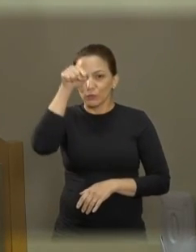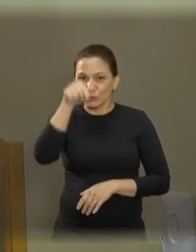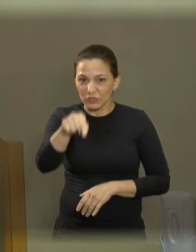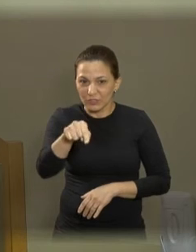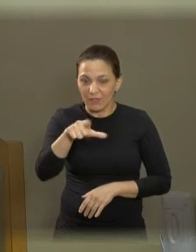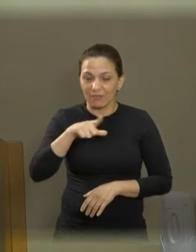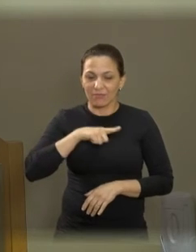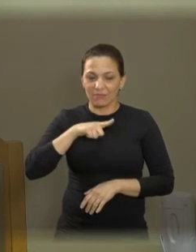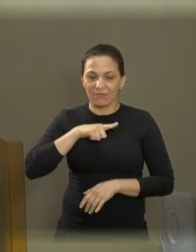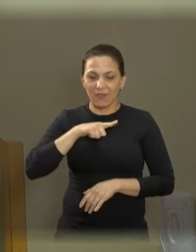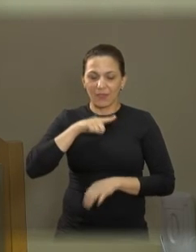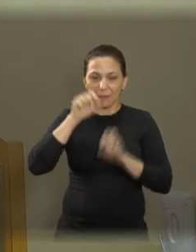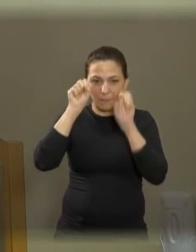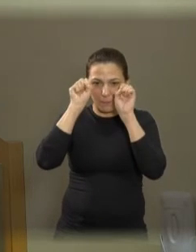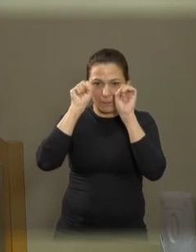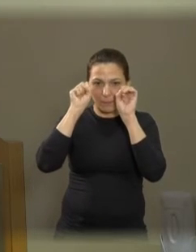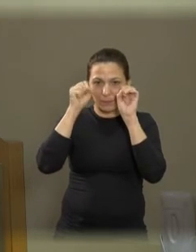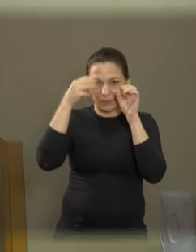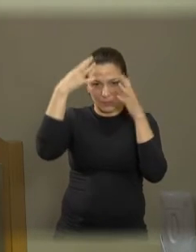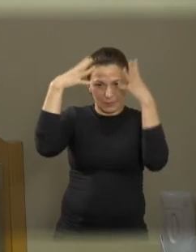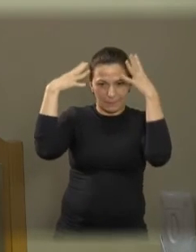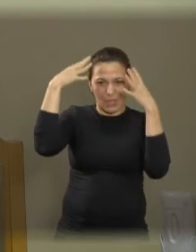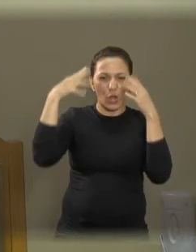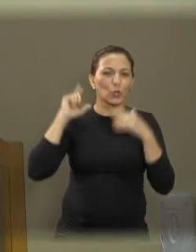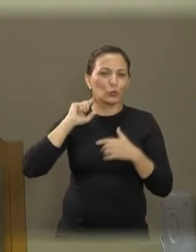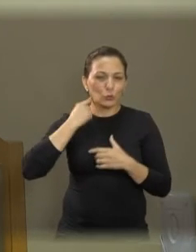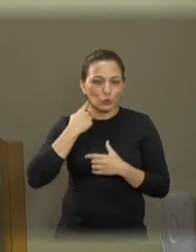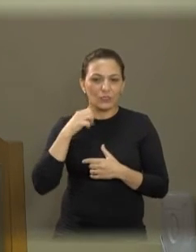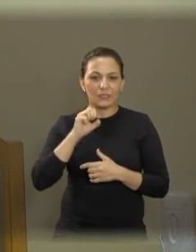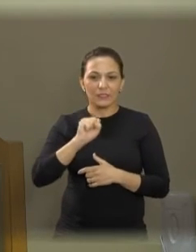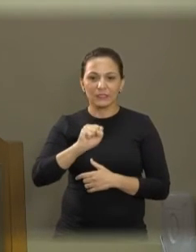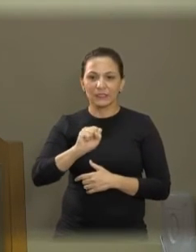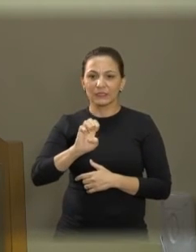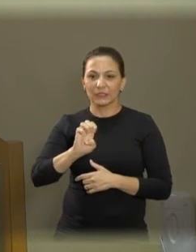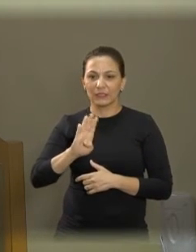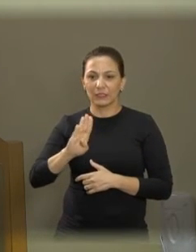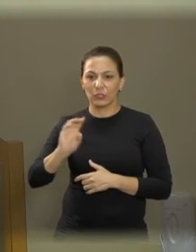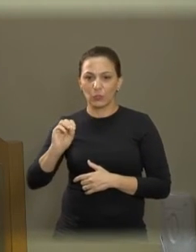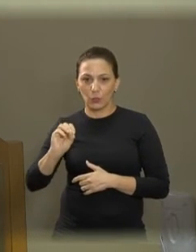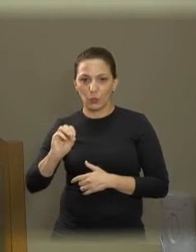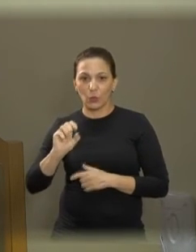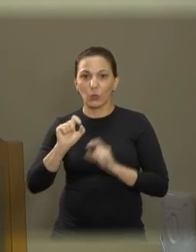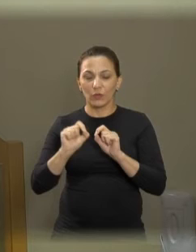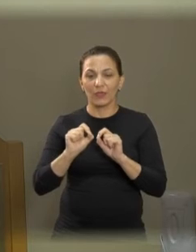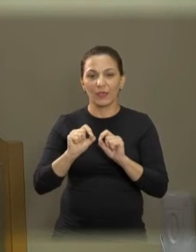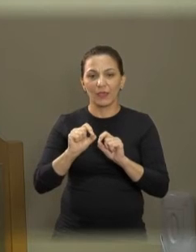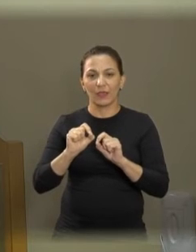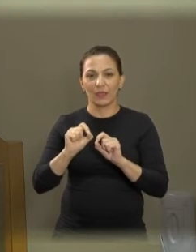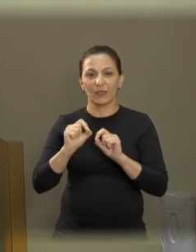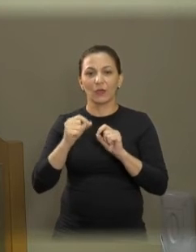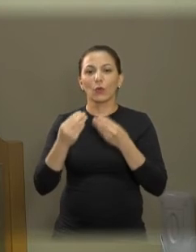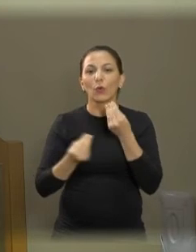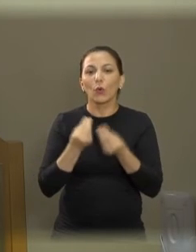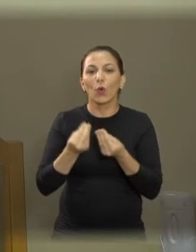produz sebo. E aí eu vou explicar o funcionamento das glândulas sebáceas, como elas trabalham.